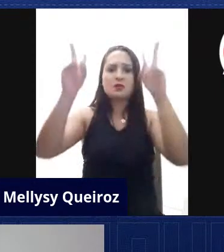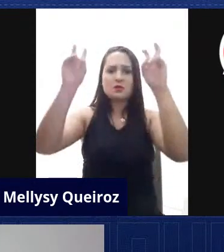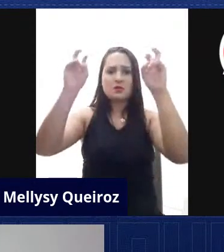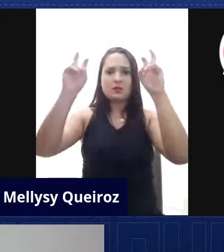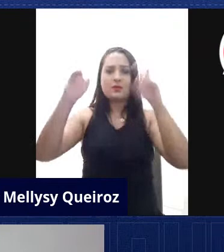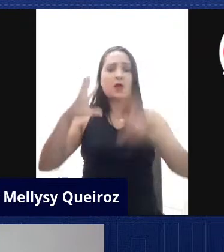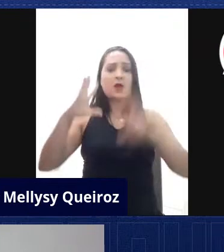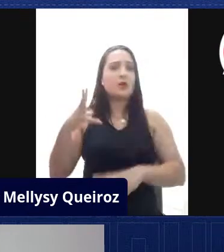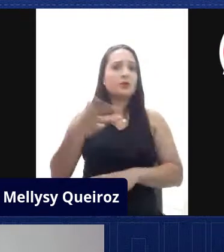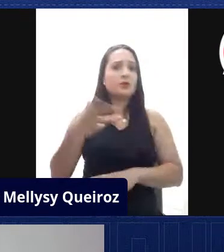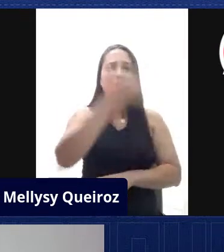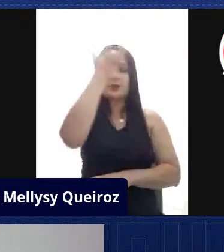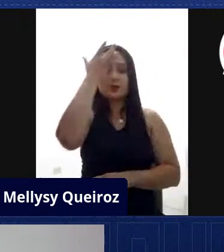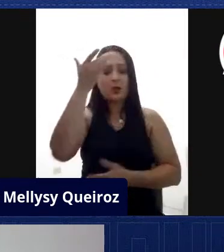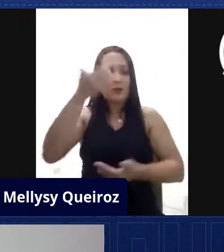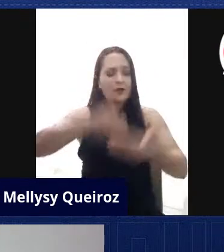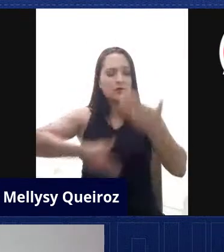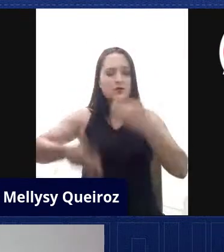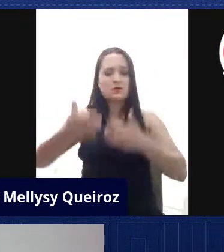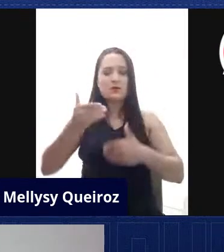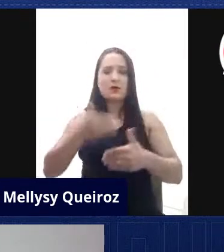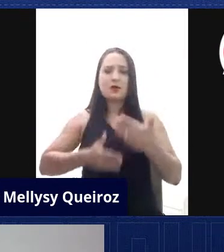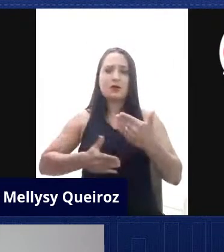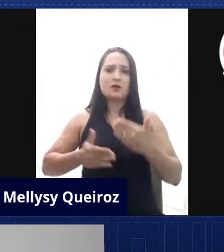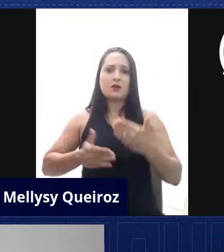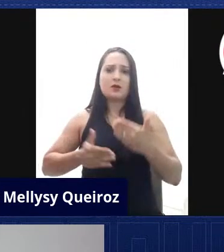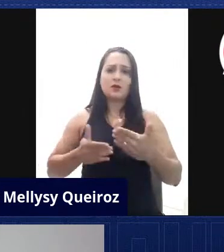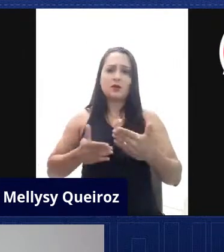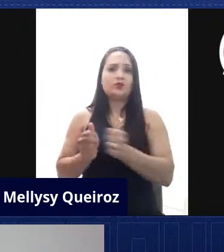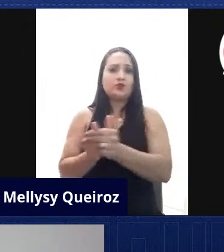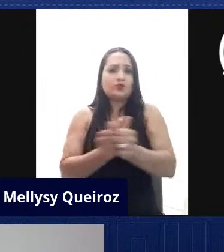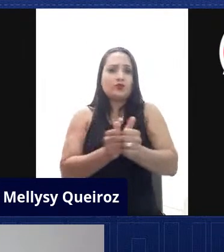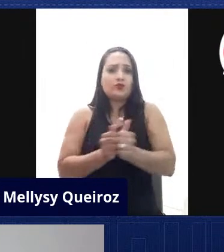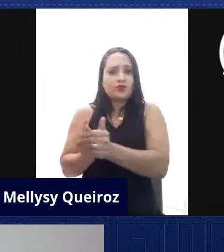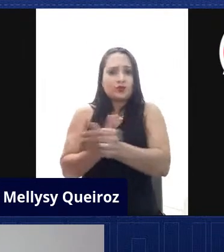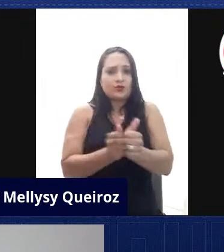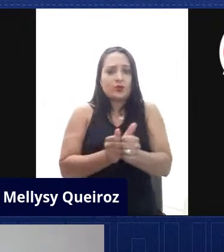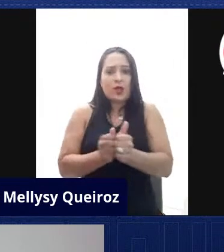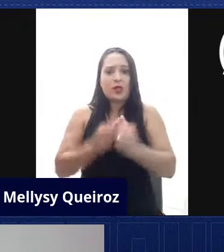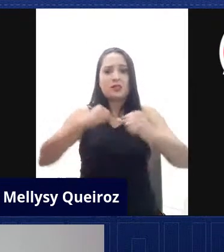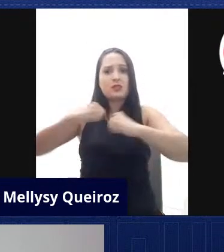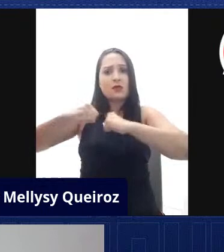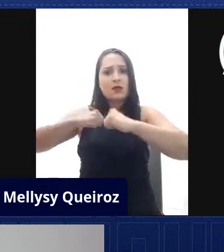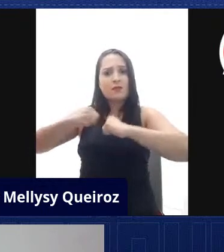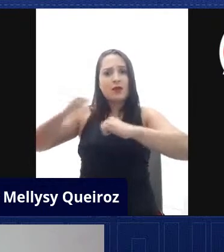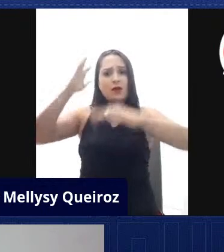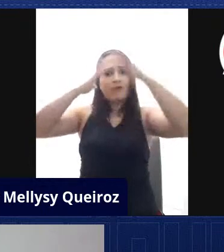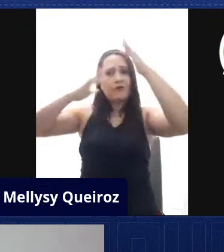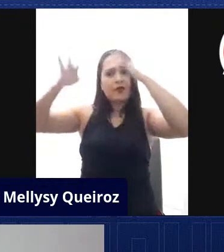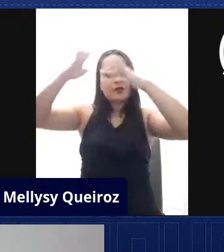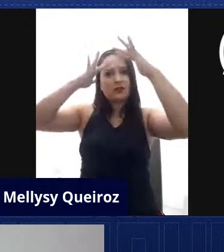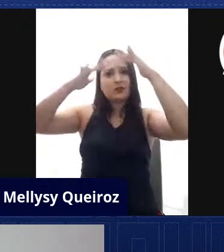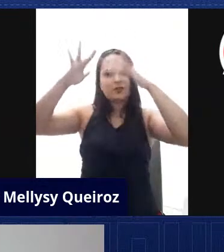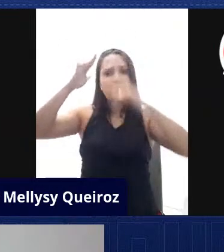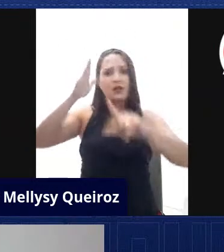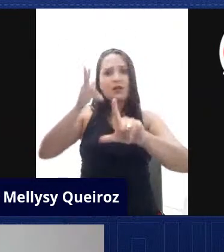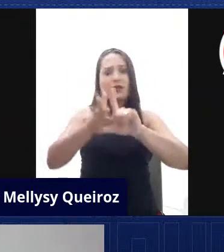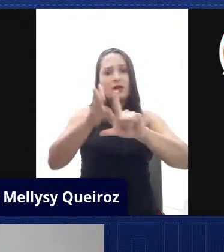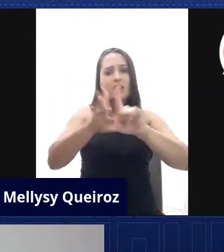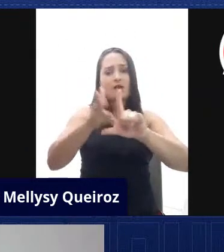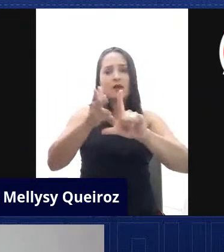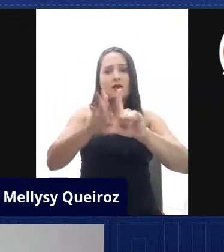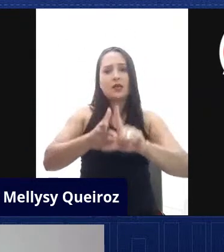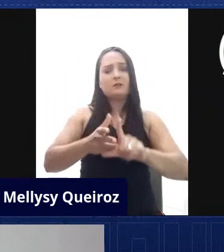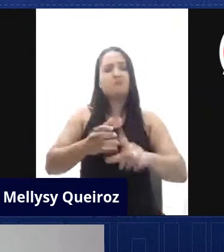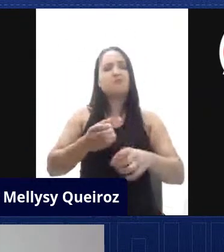conosco, nesse espaço maravilhoso de debate e reflexão que se tornou a Rural Live. É uma honra estar aqui na